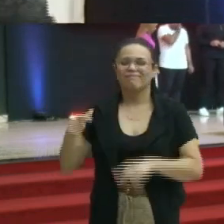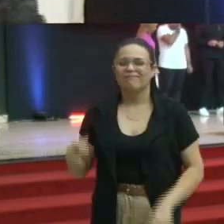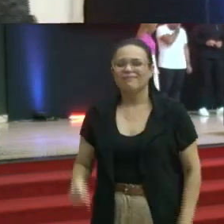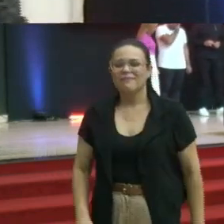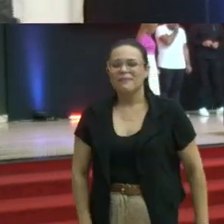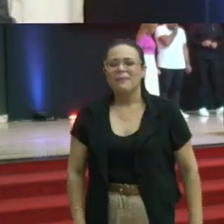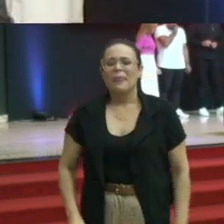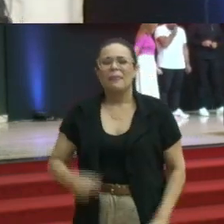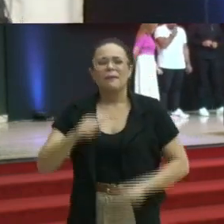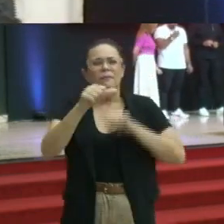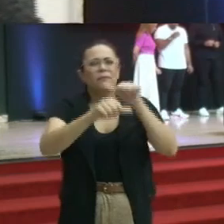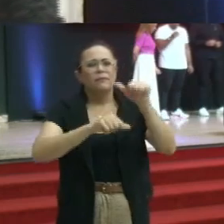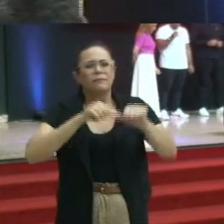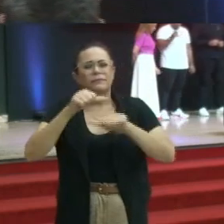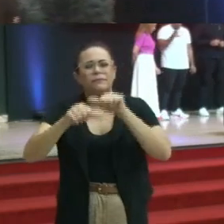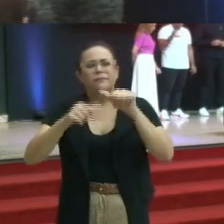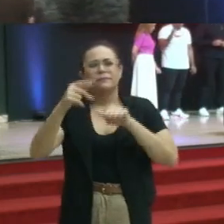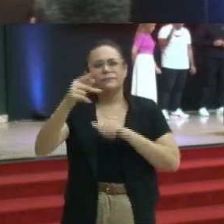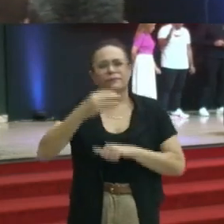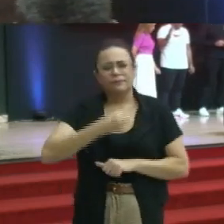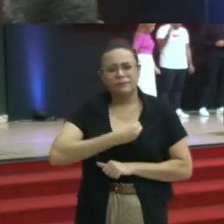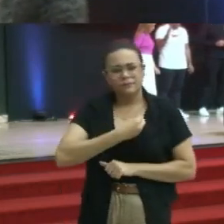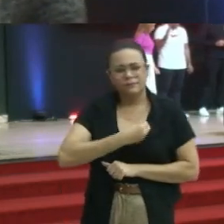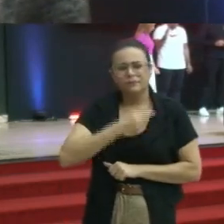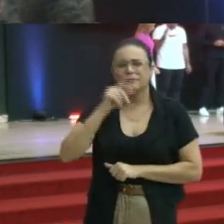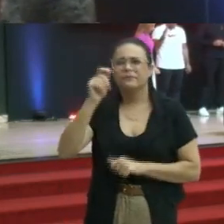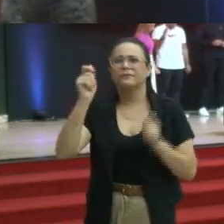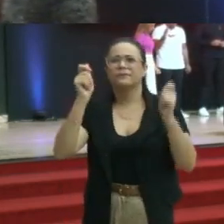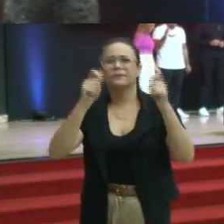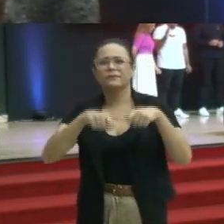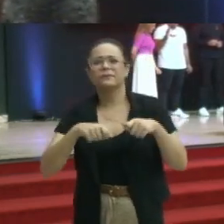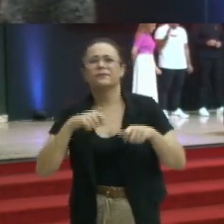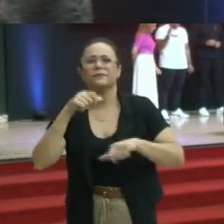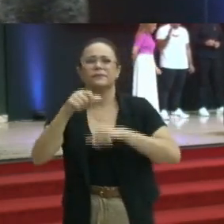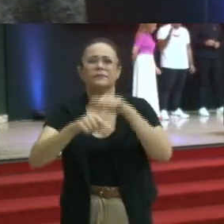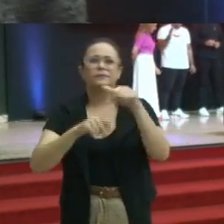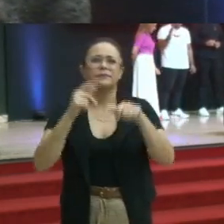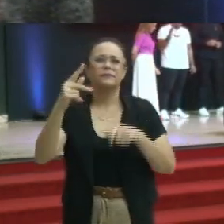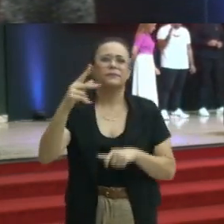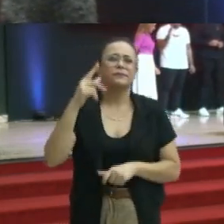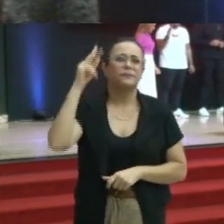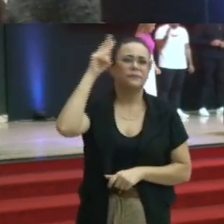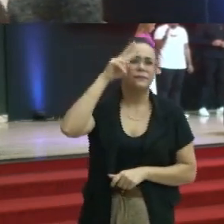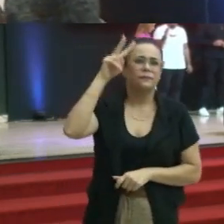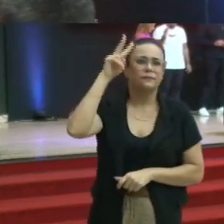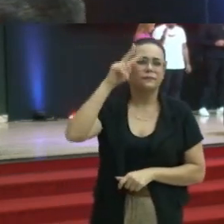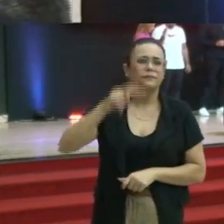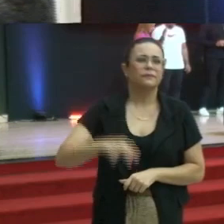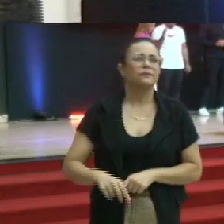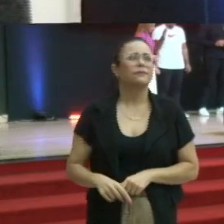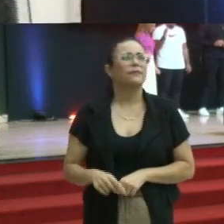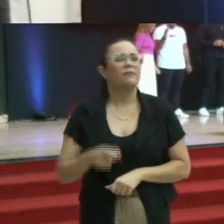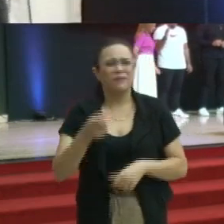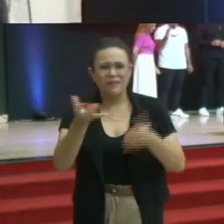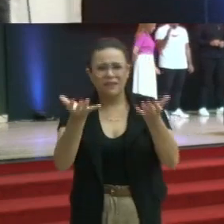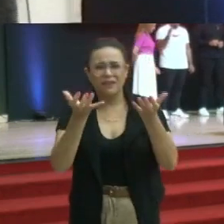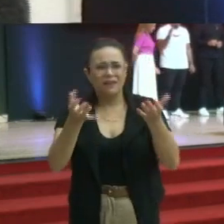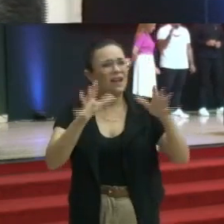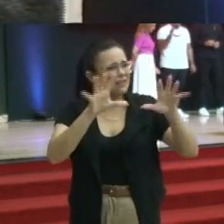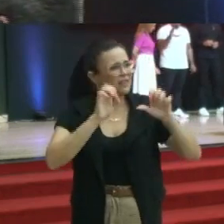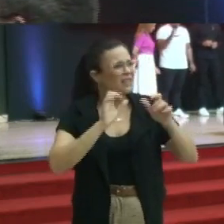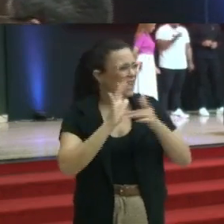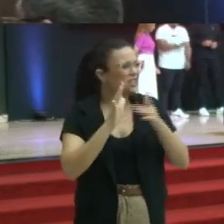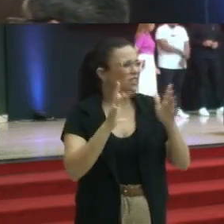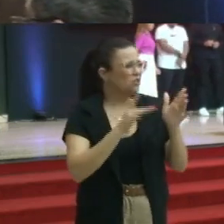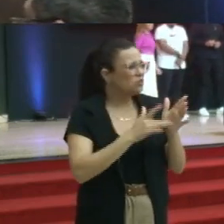sua vida, mude sua história, e você quer aceitá-lo como Senhor e Salvador da sua vida? Onde está a primeira pessoa?